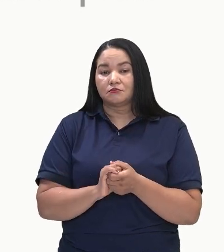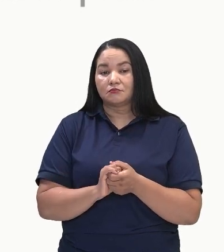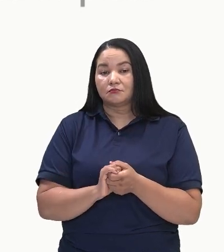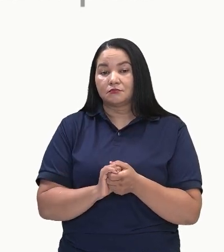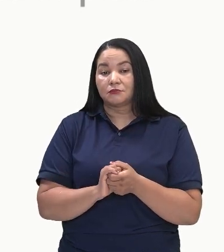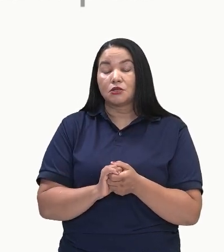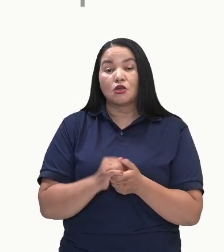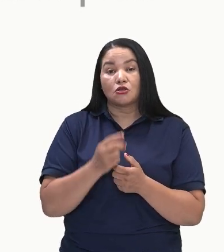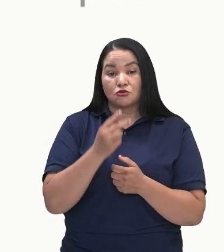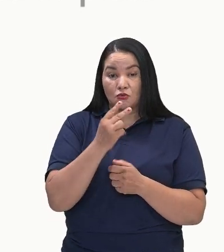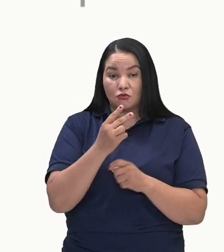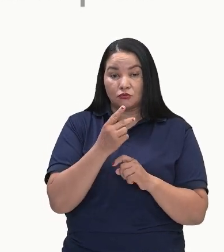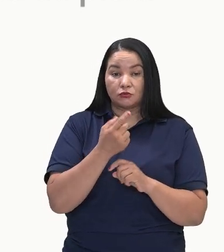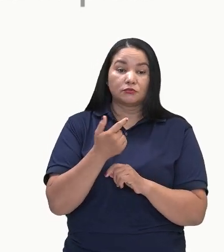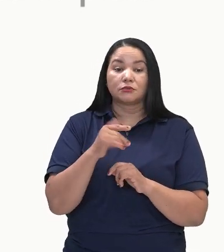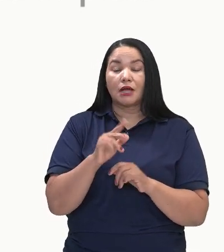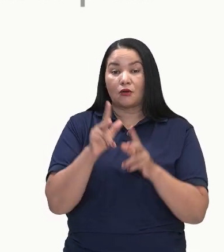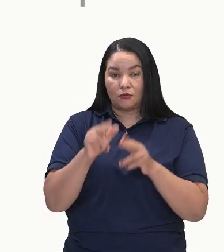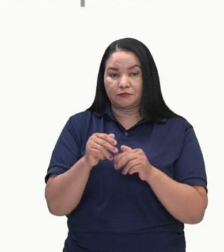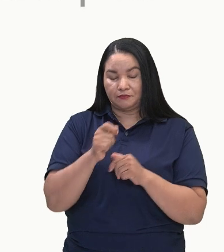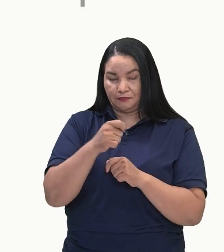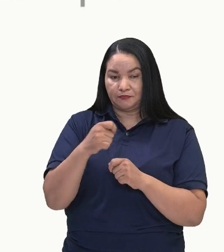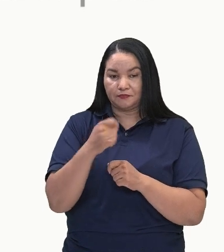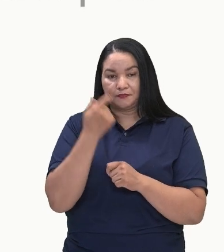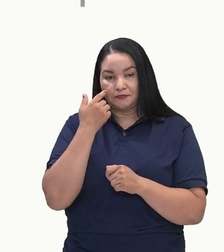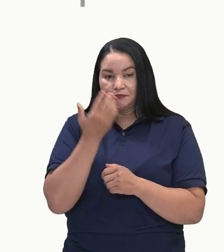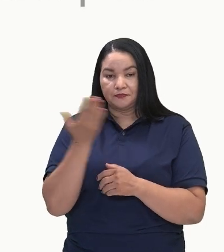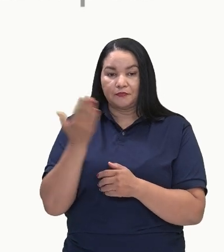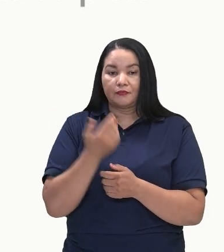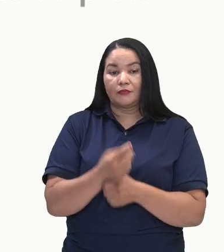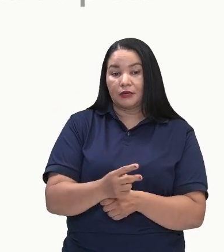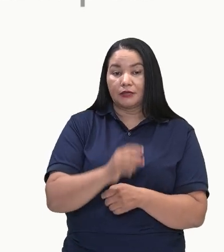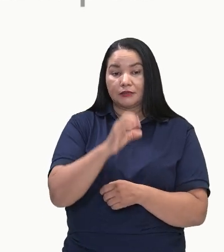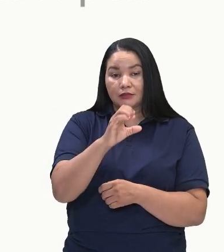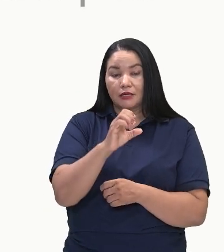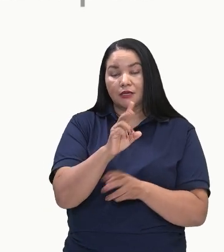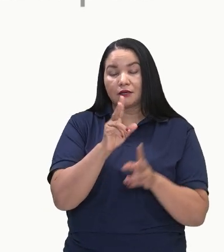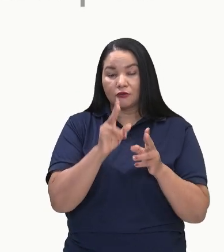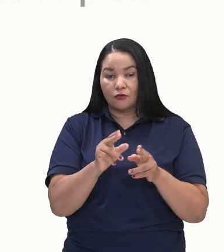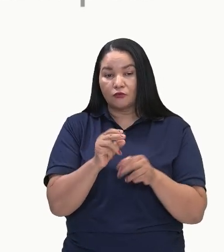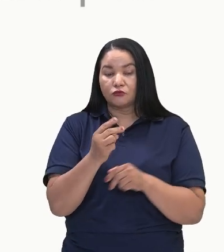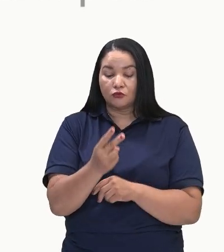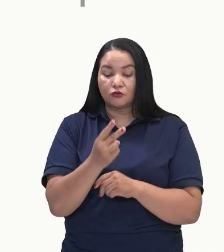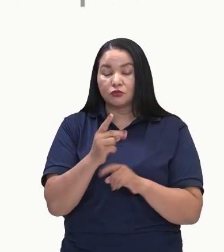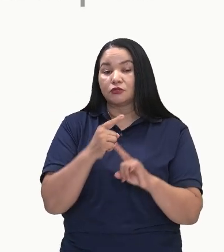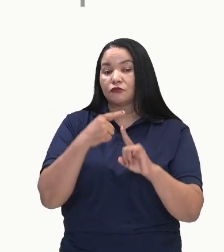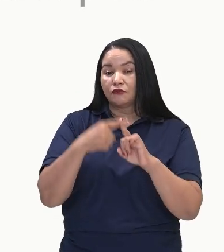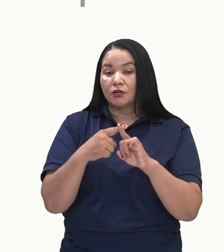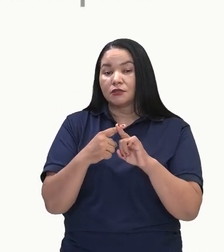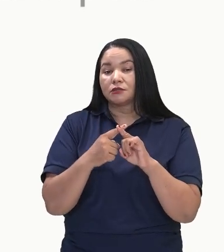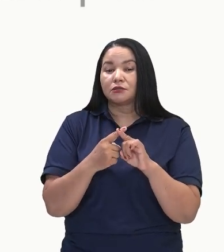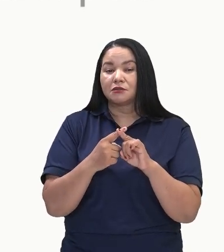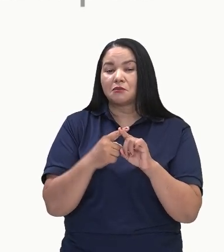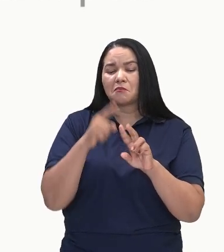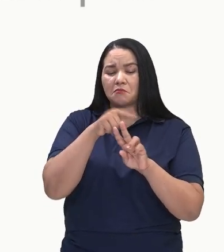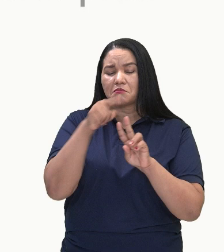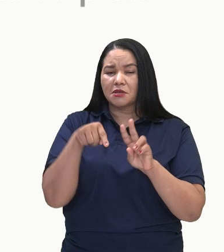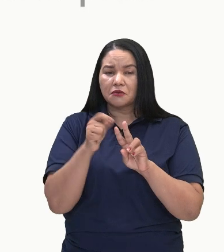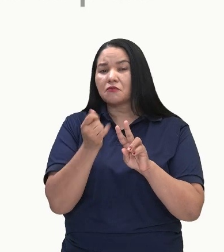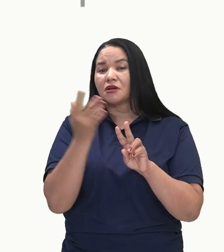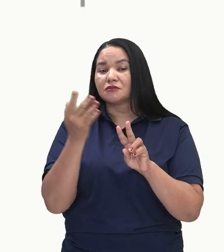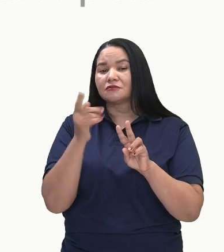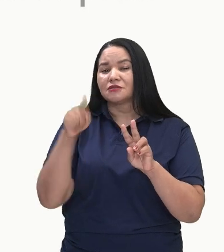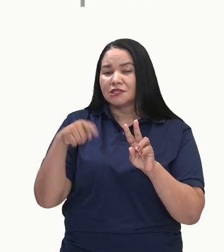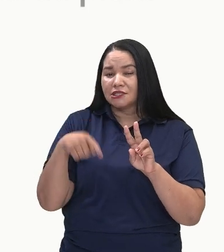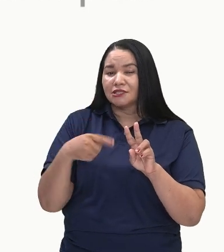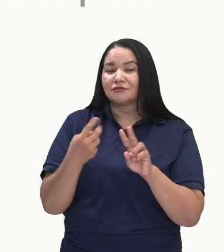raio externo, vou simplificar sempre o comprimento igual 2 vezes o π. Ele falou que o π é quanto mesmo? Π é 3, né? Só confirmar no